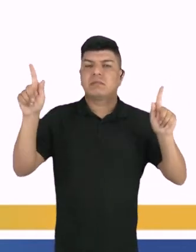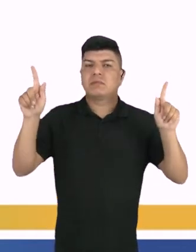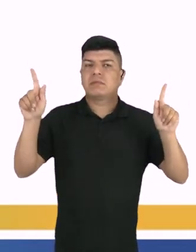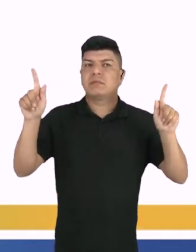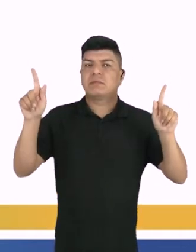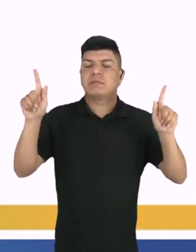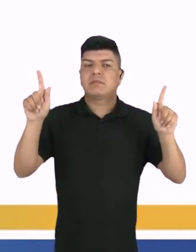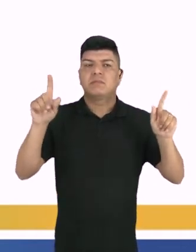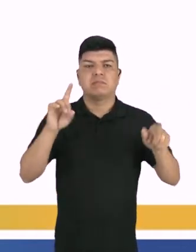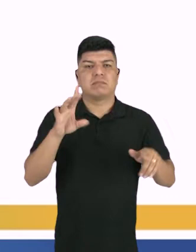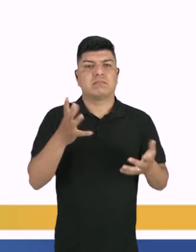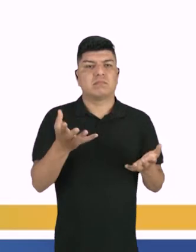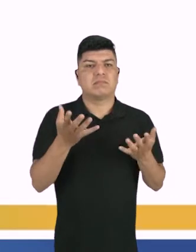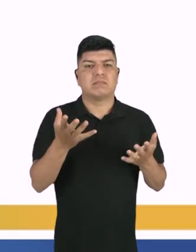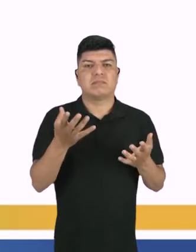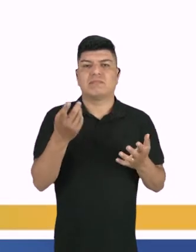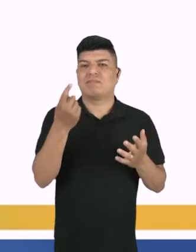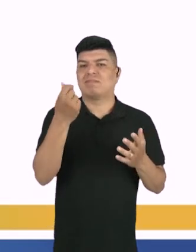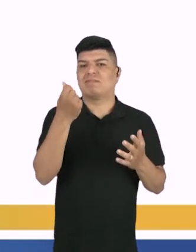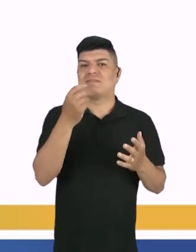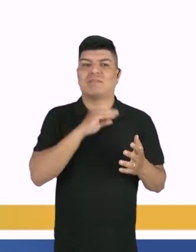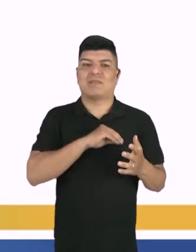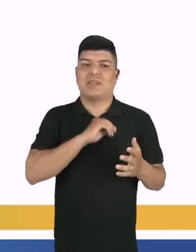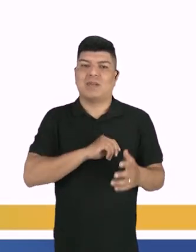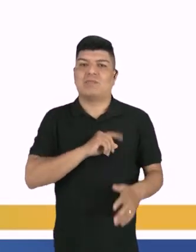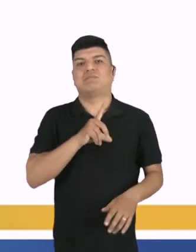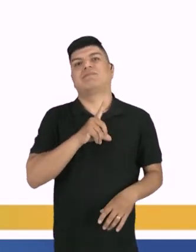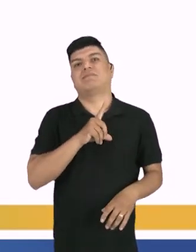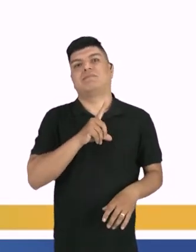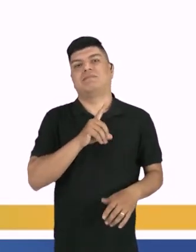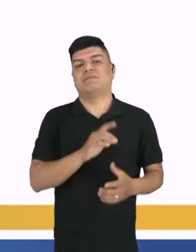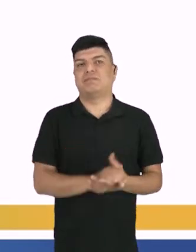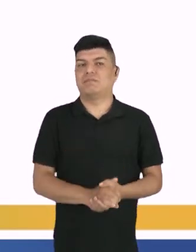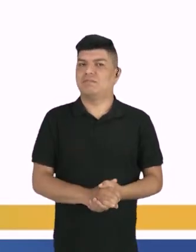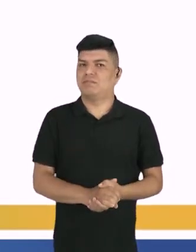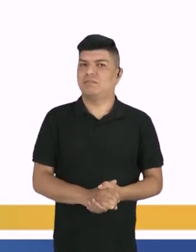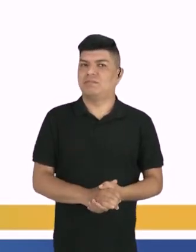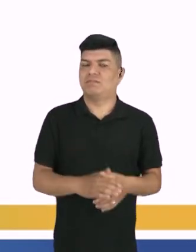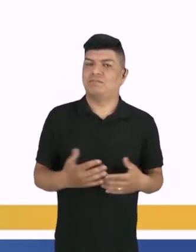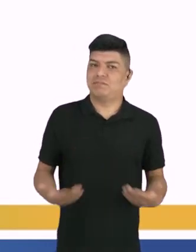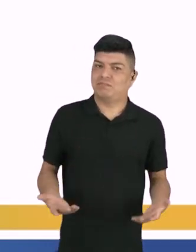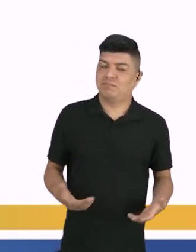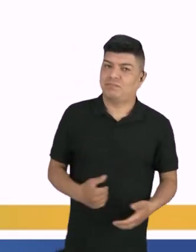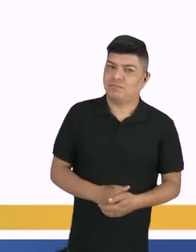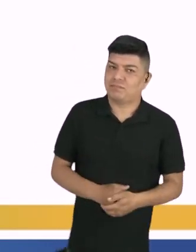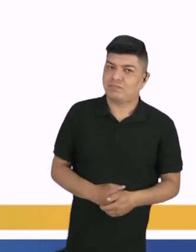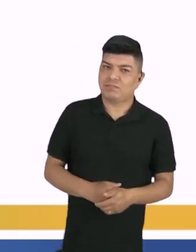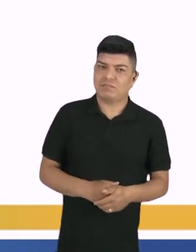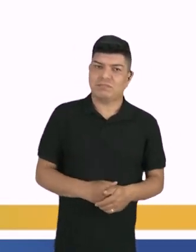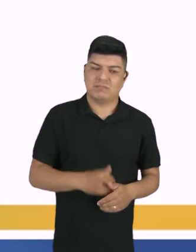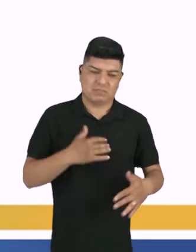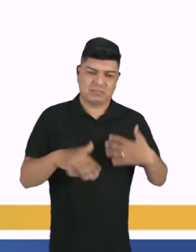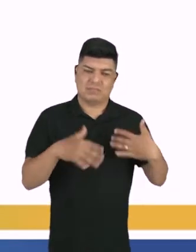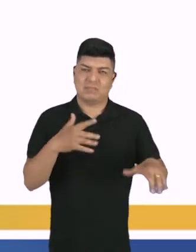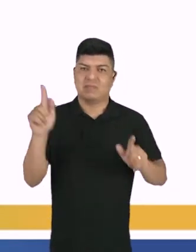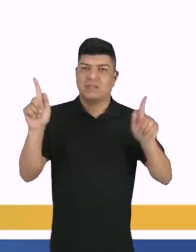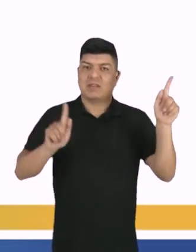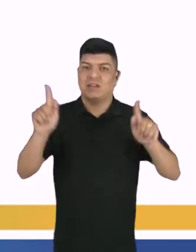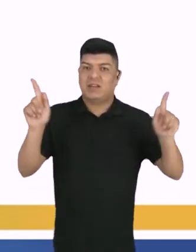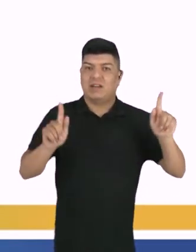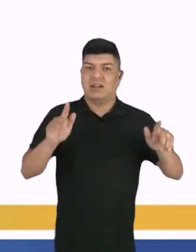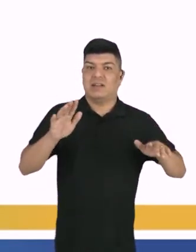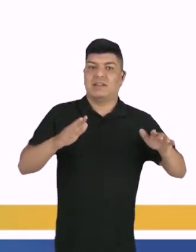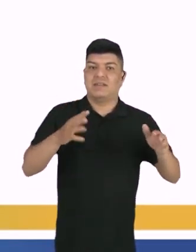Eles só querem aumento de salário. Não, então, em movimentos grevistas, comumente